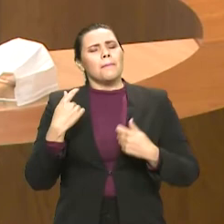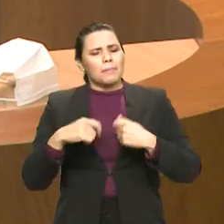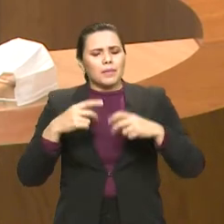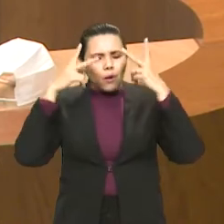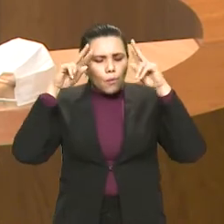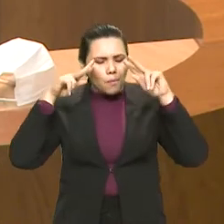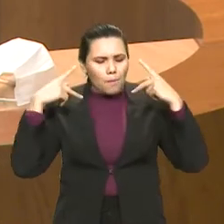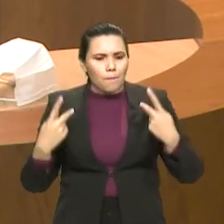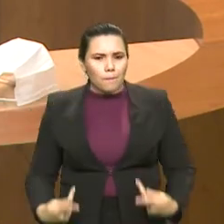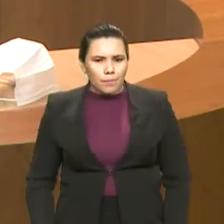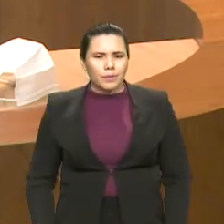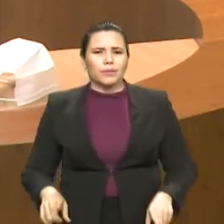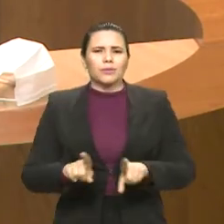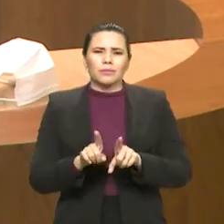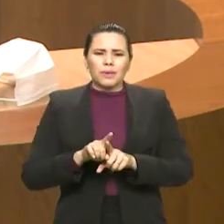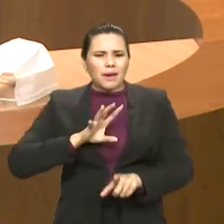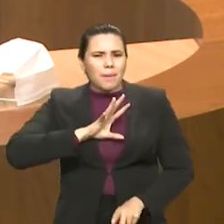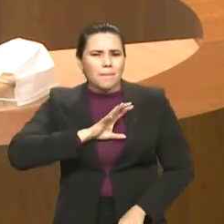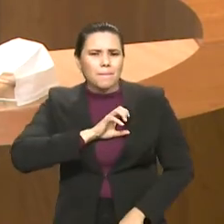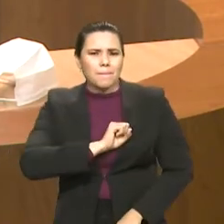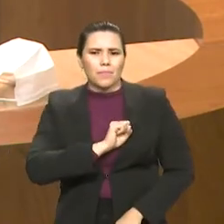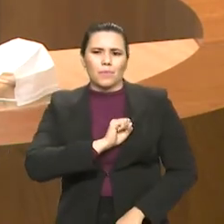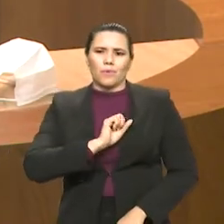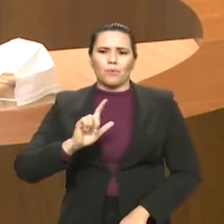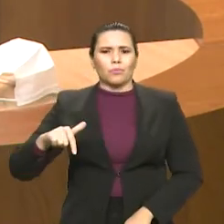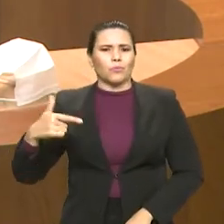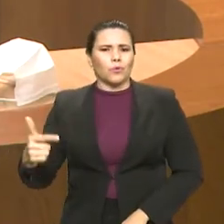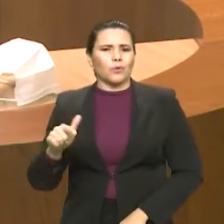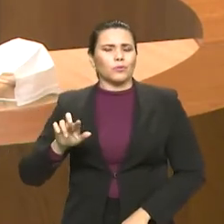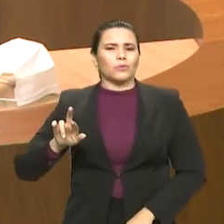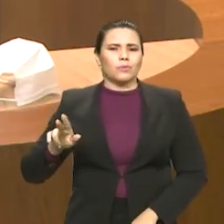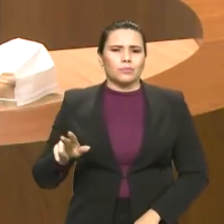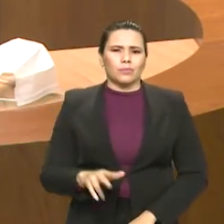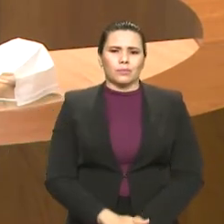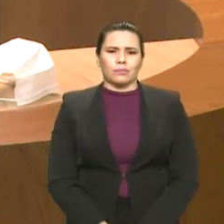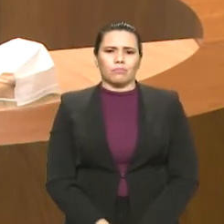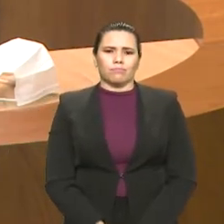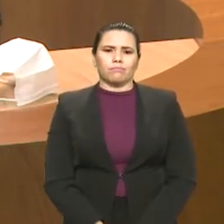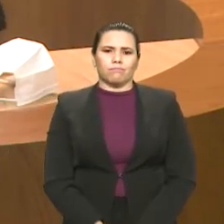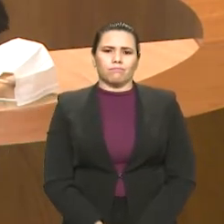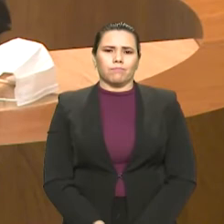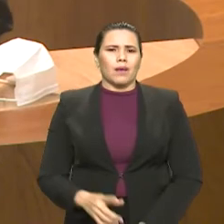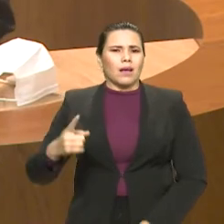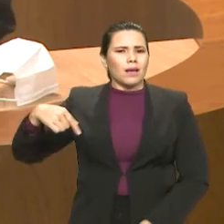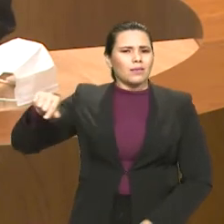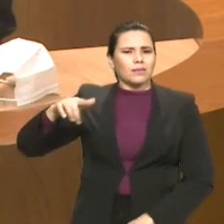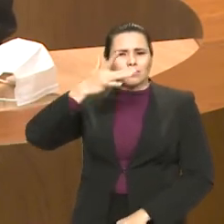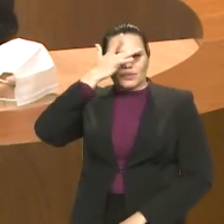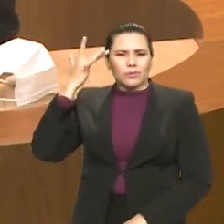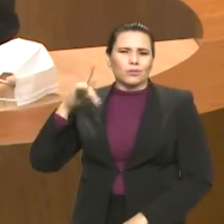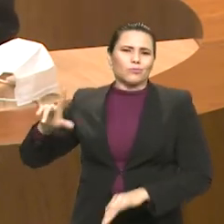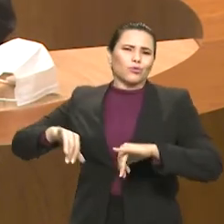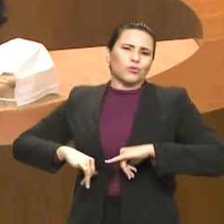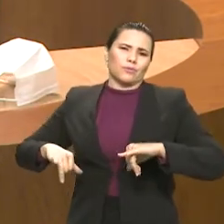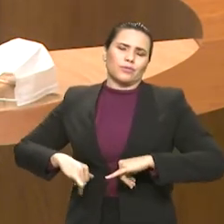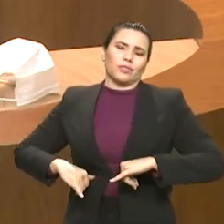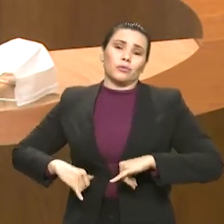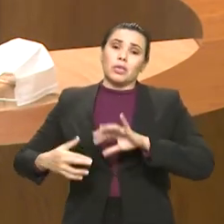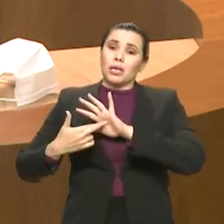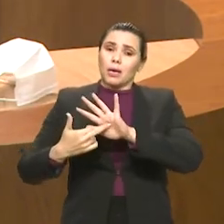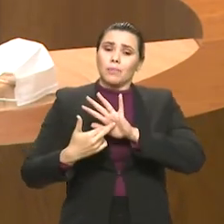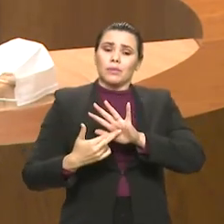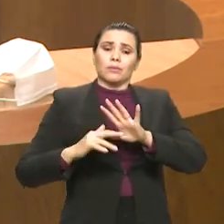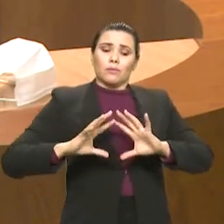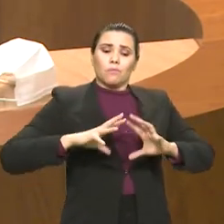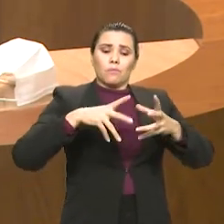mais fraterna para com essas pessoas que representam uma parte do mundo. Só mais um minuto, senhor presidente, por favor, para que eu possa